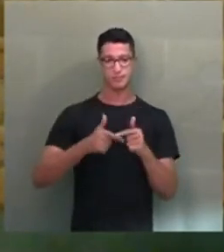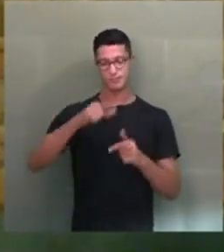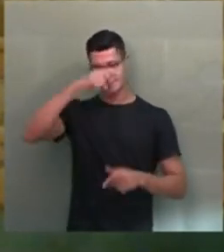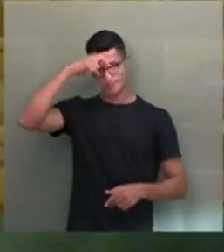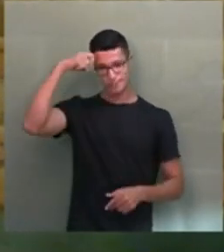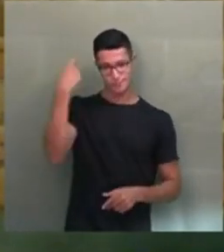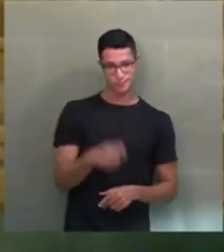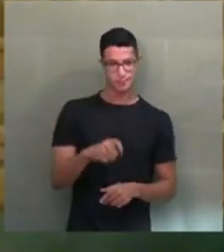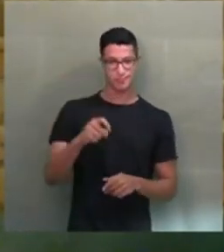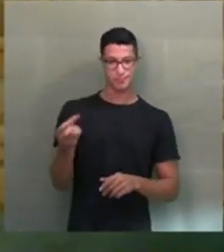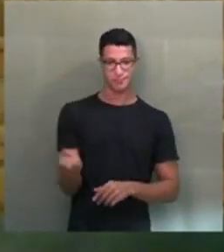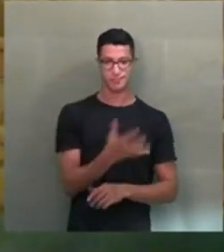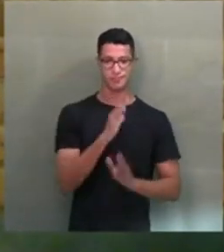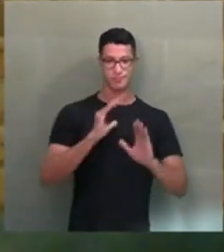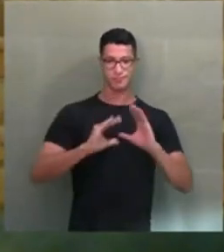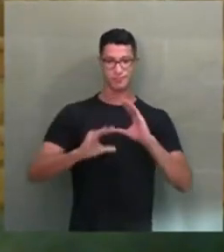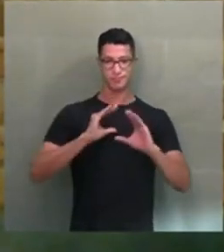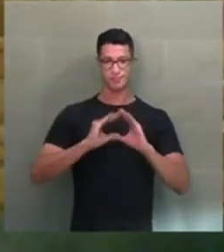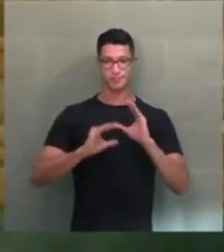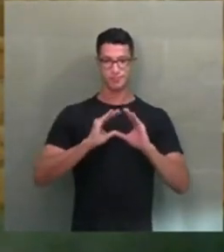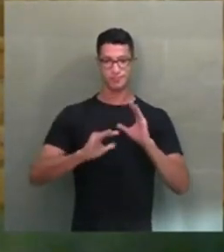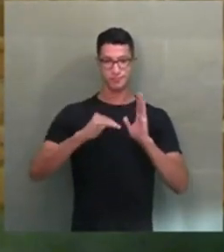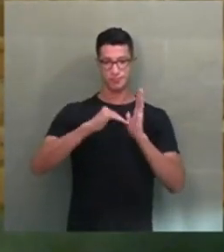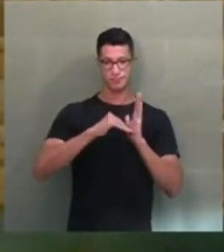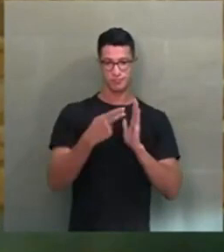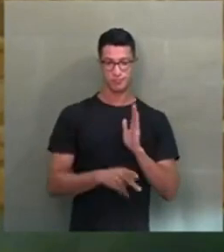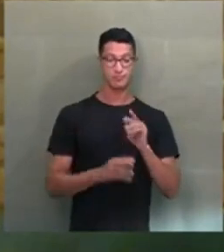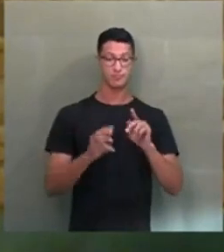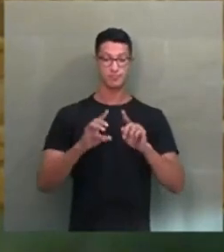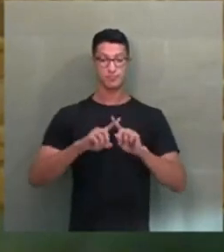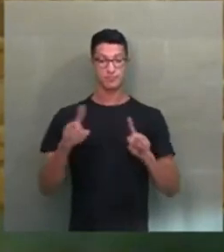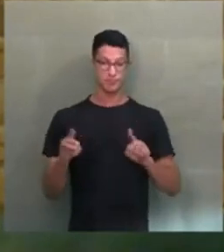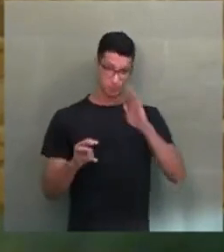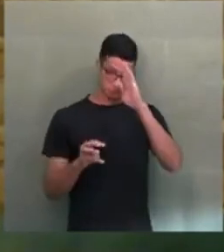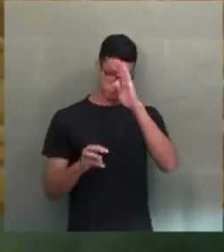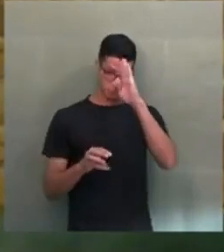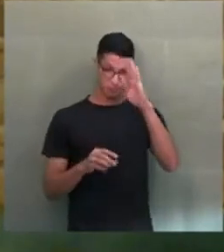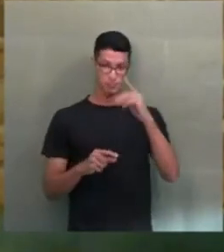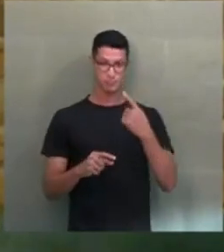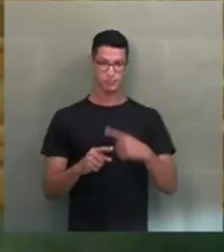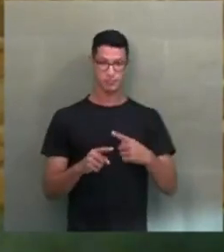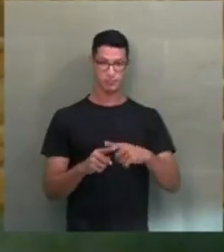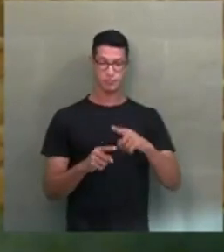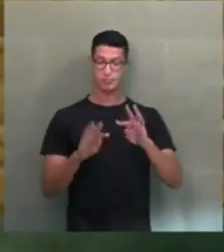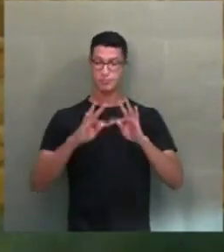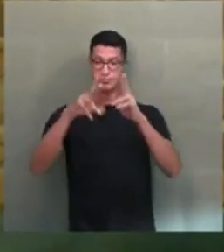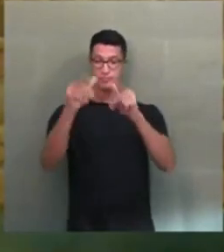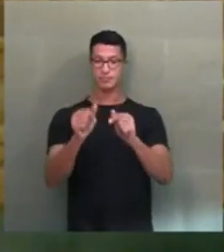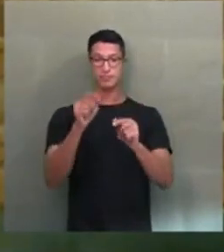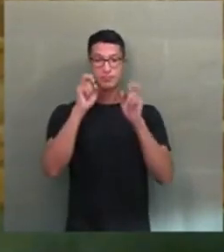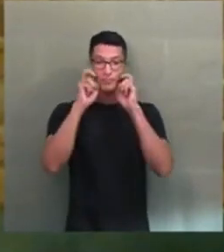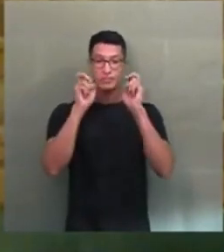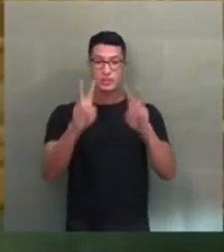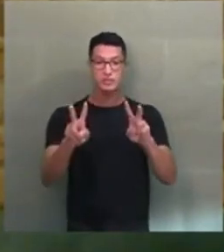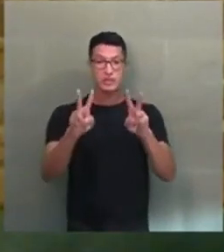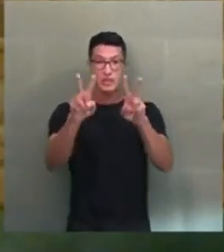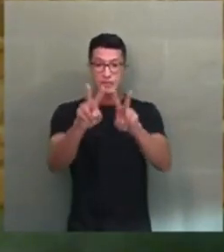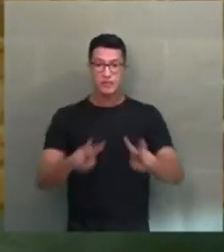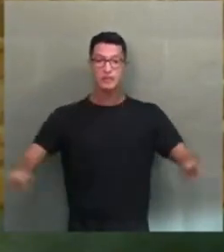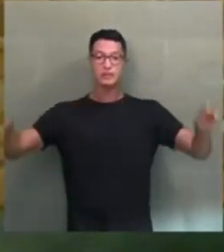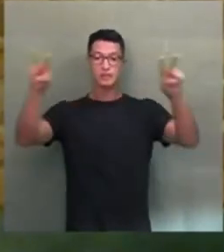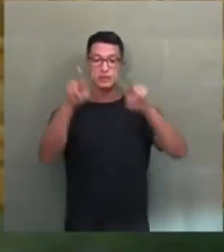arduamente para modernizar a comunicação da casa, mas principalmente porque todos viam de maneira quase